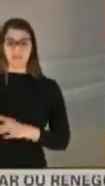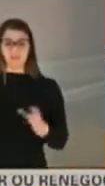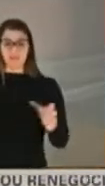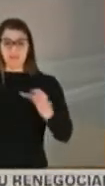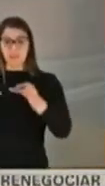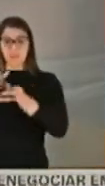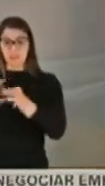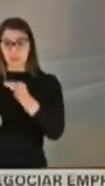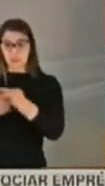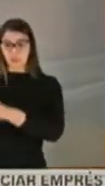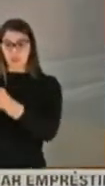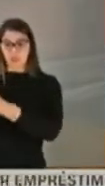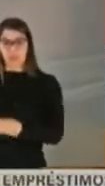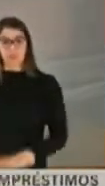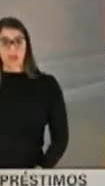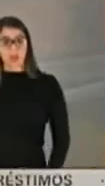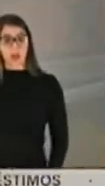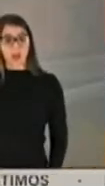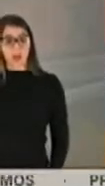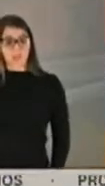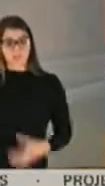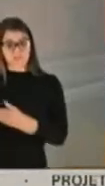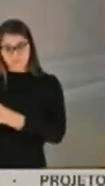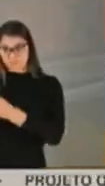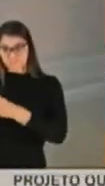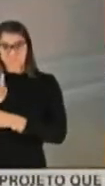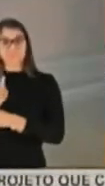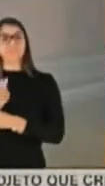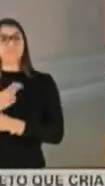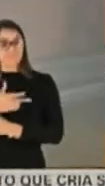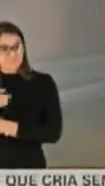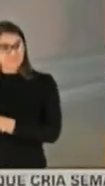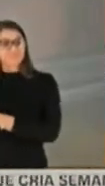armas. É ligado à indústria de armas.